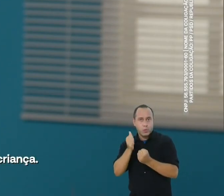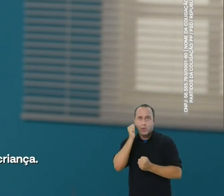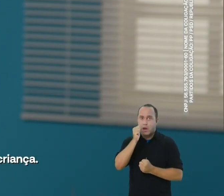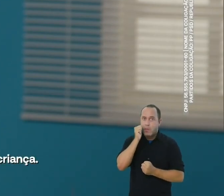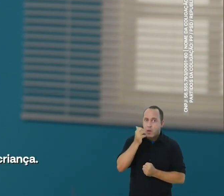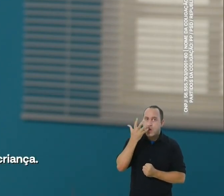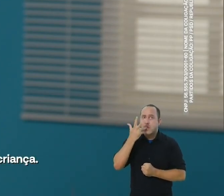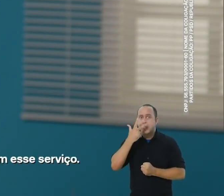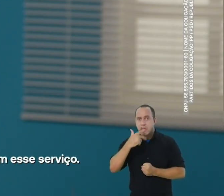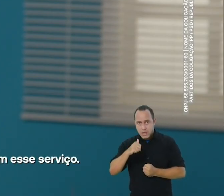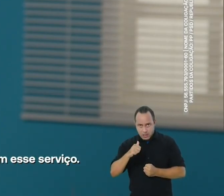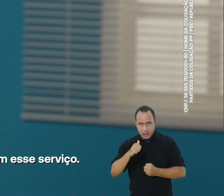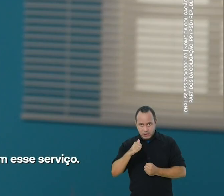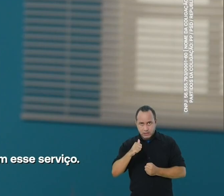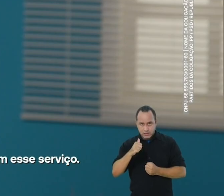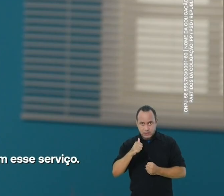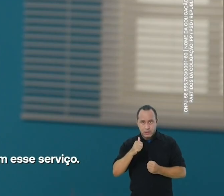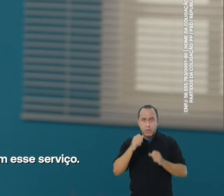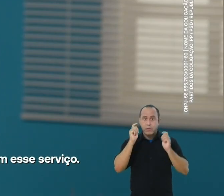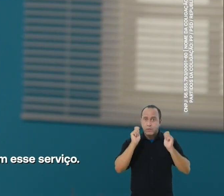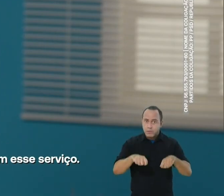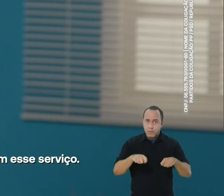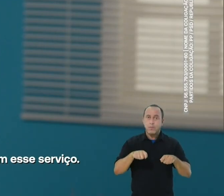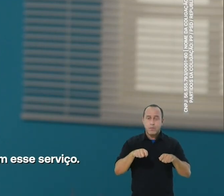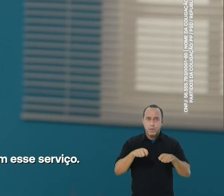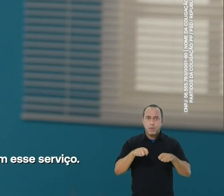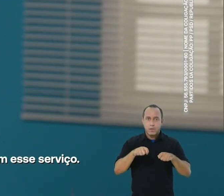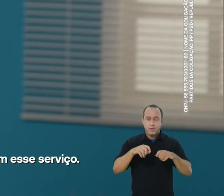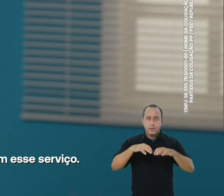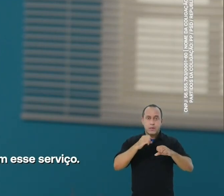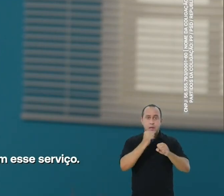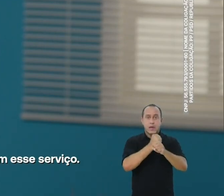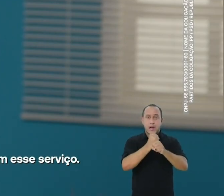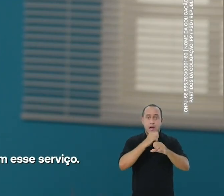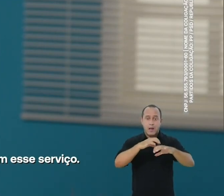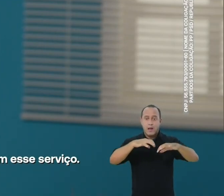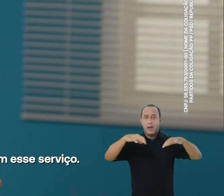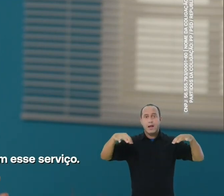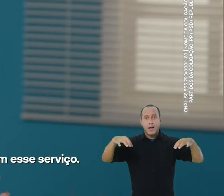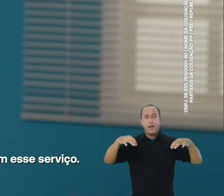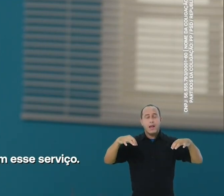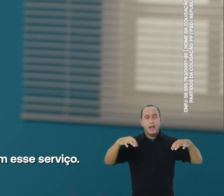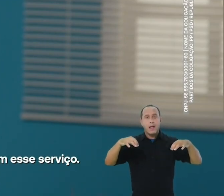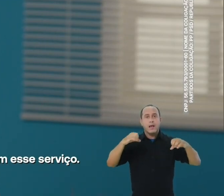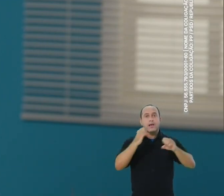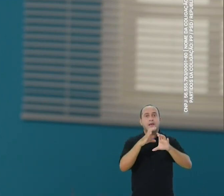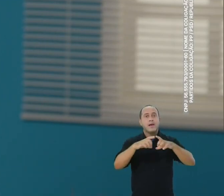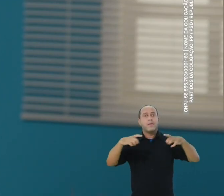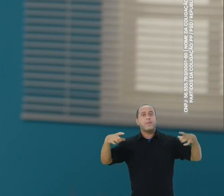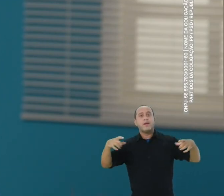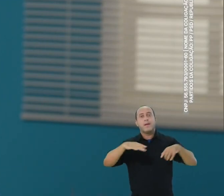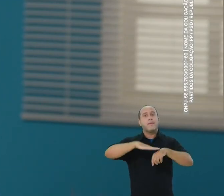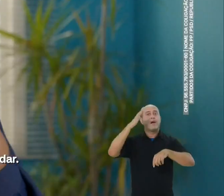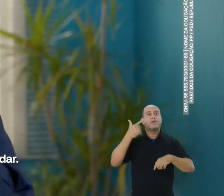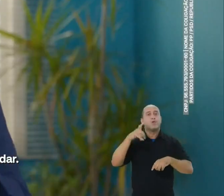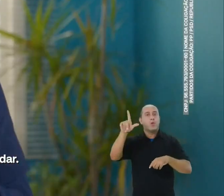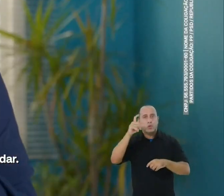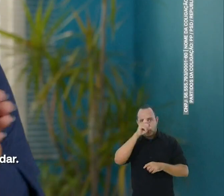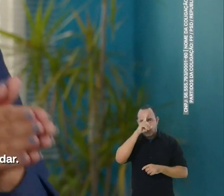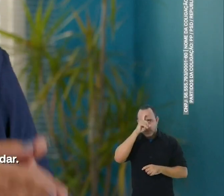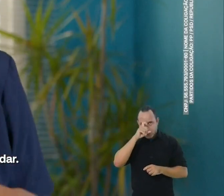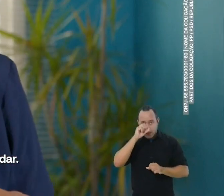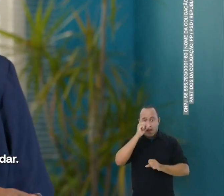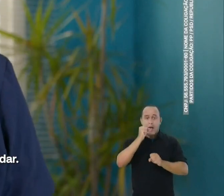mulher e da criança, quando se pode ampliar outros hospitais que já têm esse serviço, entendeu? A gente